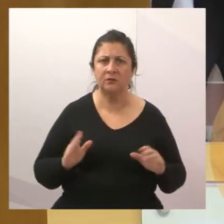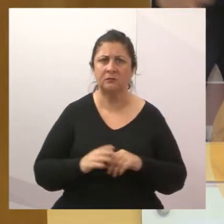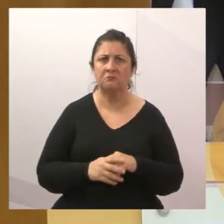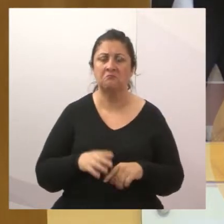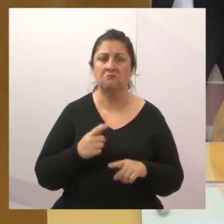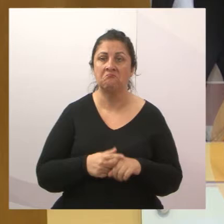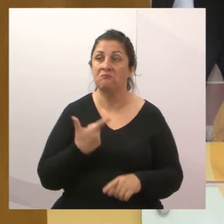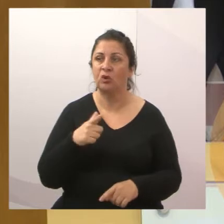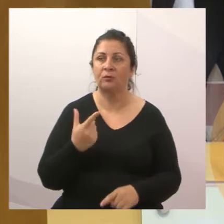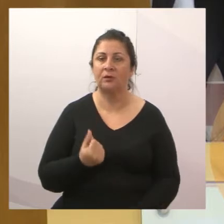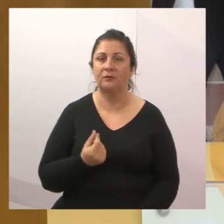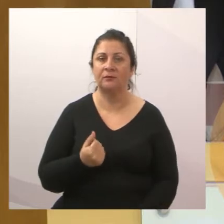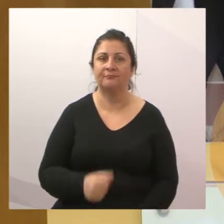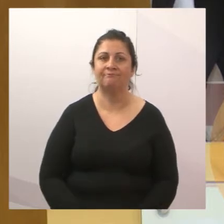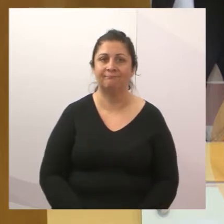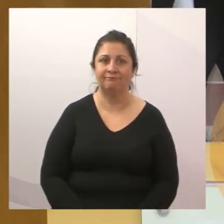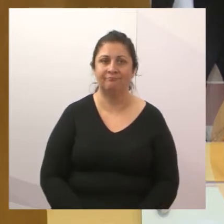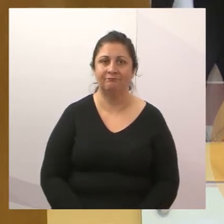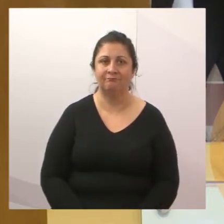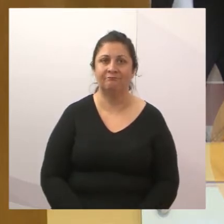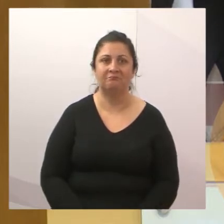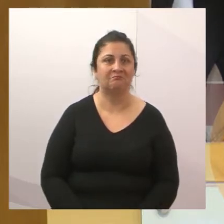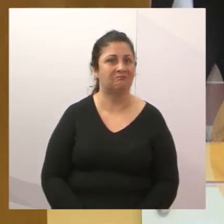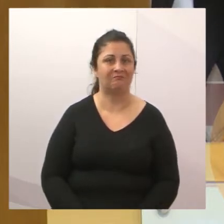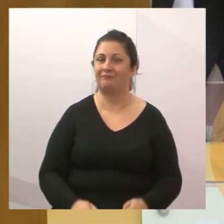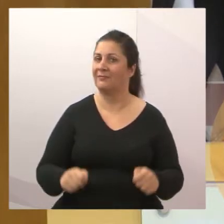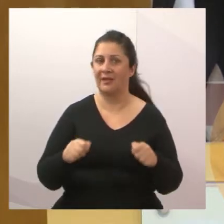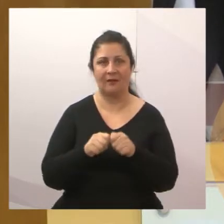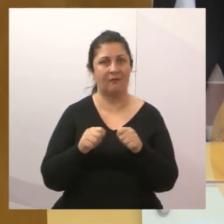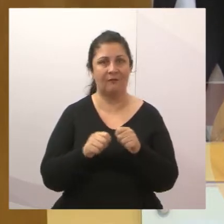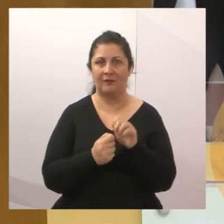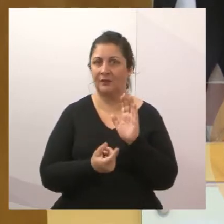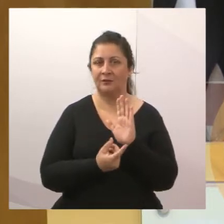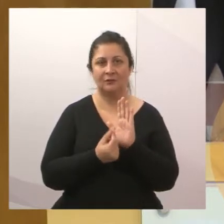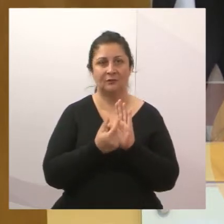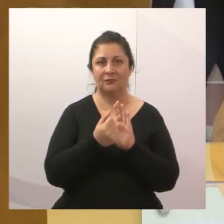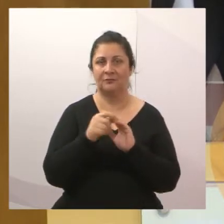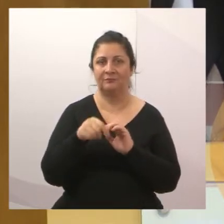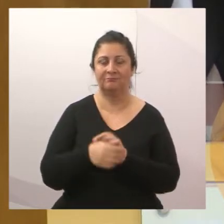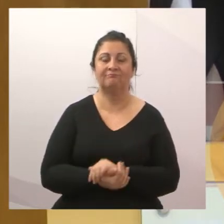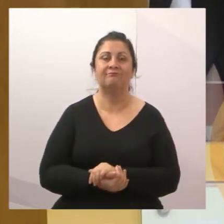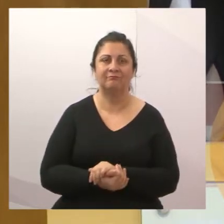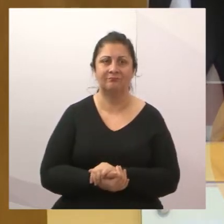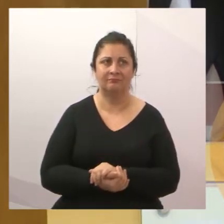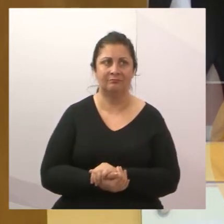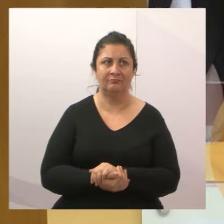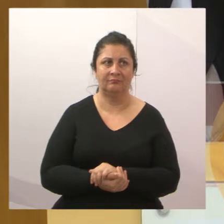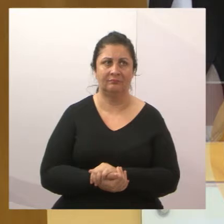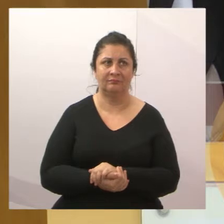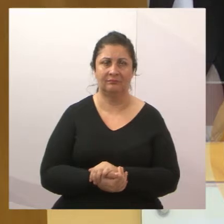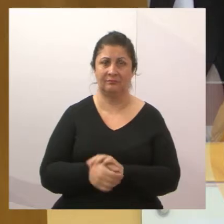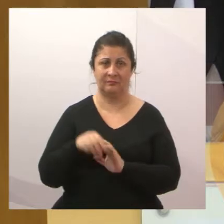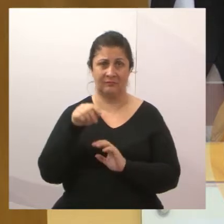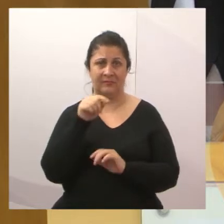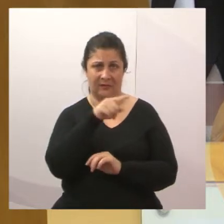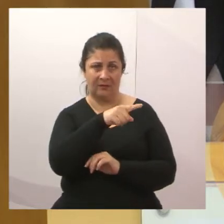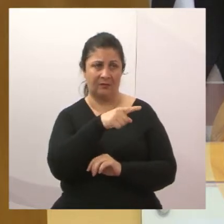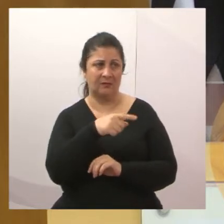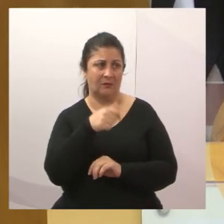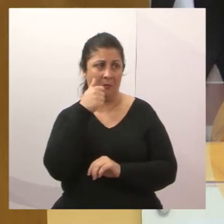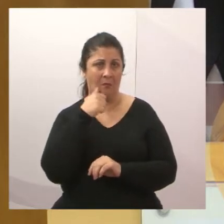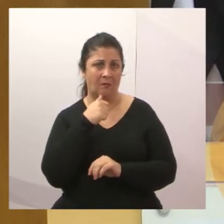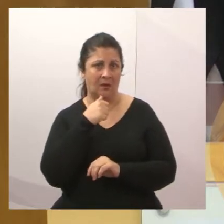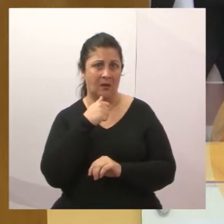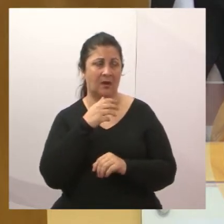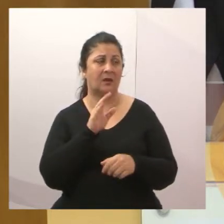falta de dinheiro, sem cumprir o orçamento desse ano. Vossa Excelência, Patrícia, que acompanha os